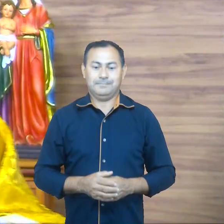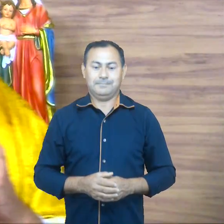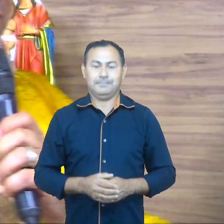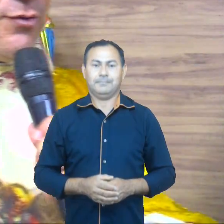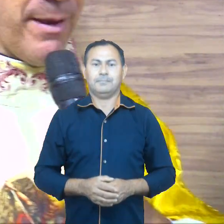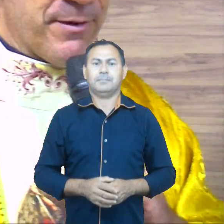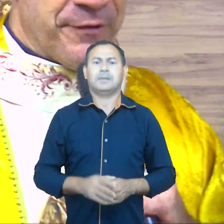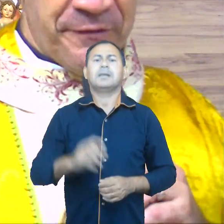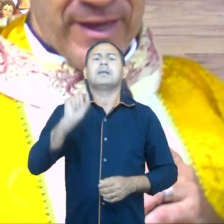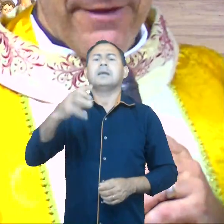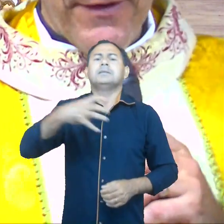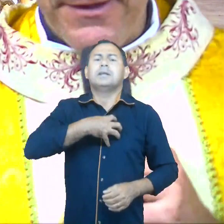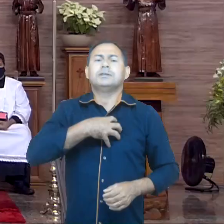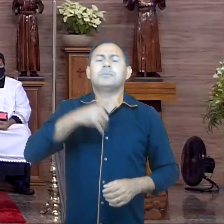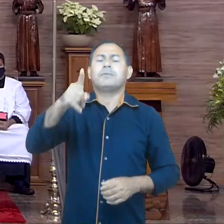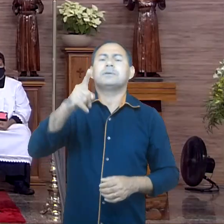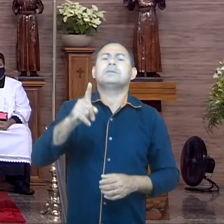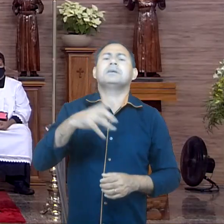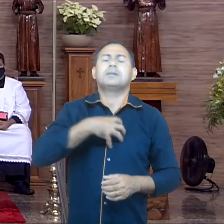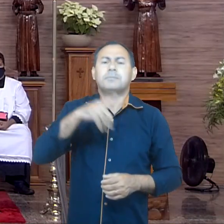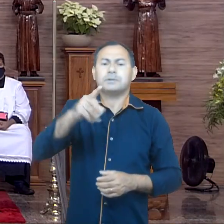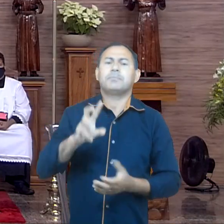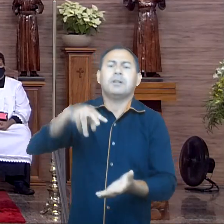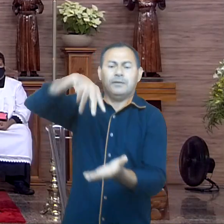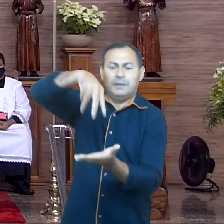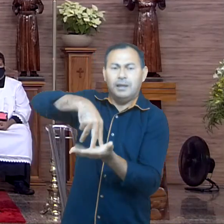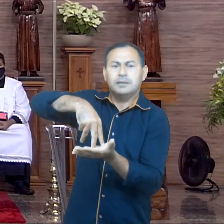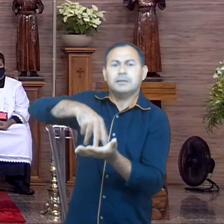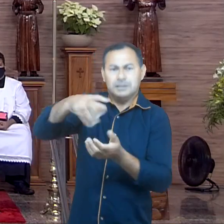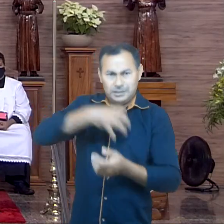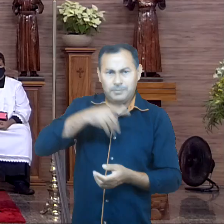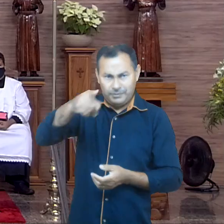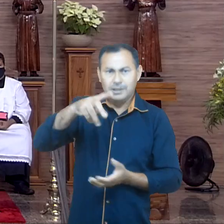Quem sentiu que é para você, levante. Fique em pé.